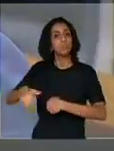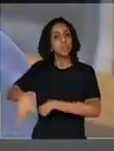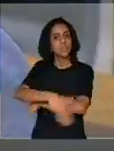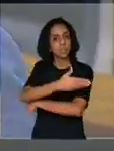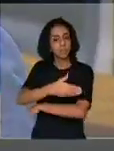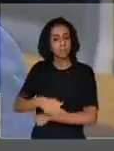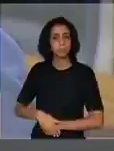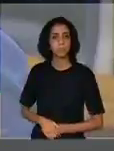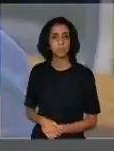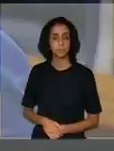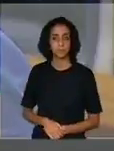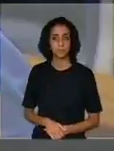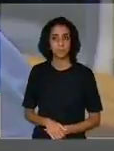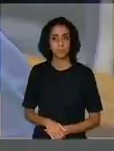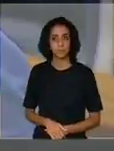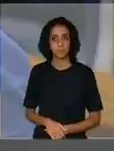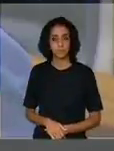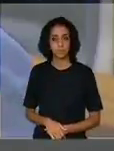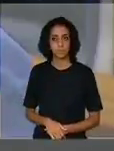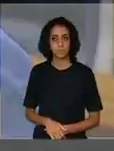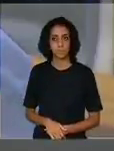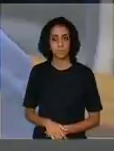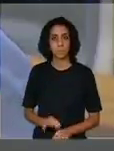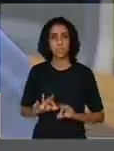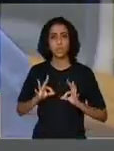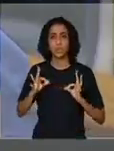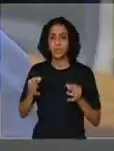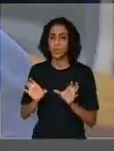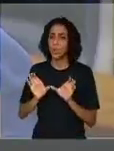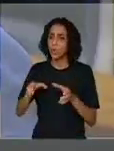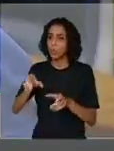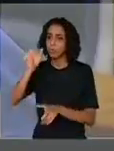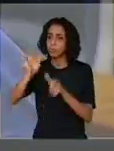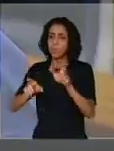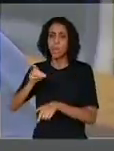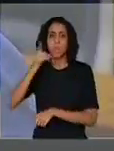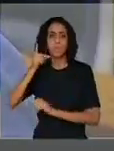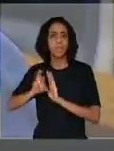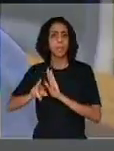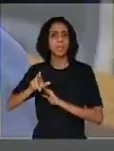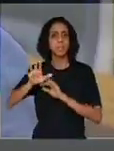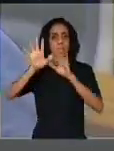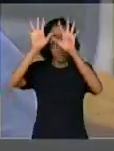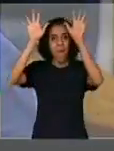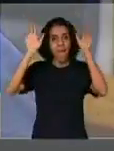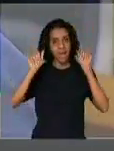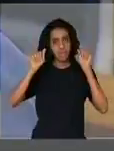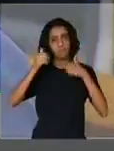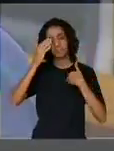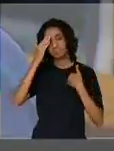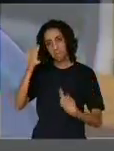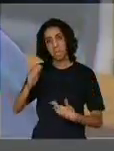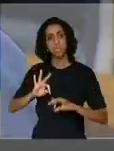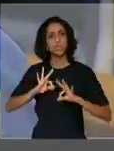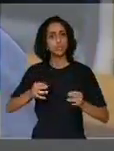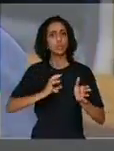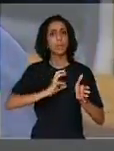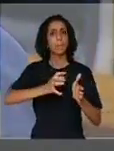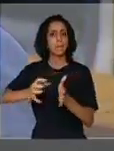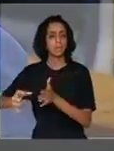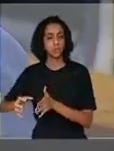quero aqui agradecer a toda a bancada acriana, aos deputados, aos senadores de todos os partidos que